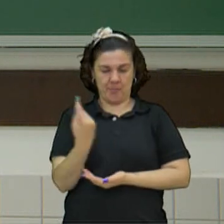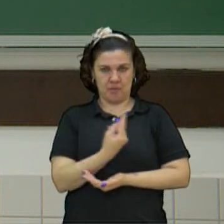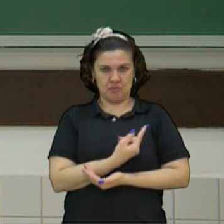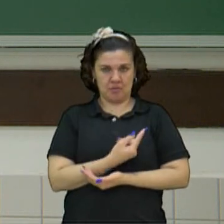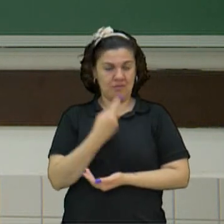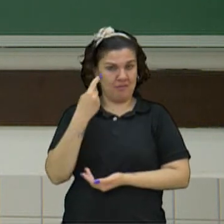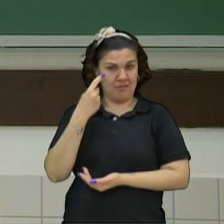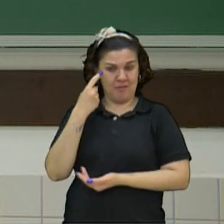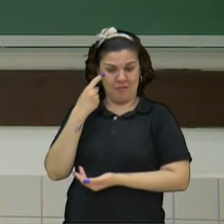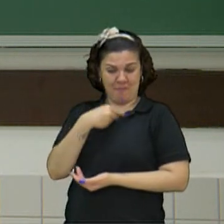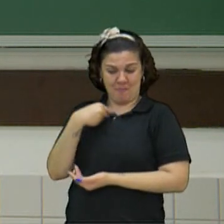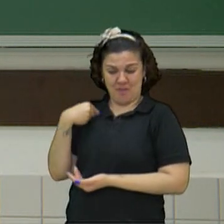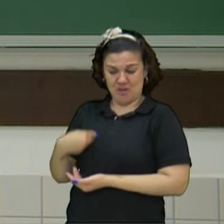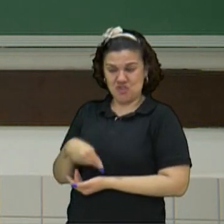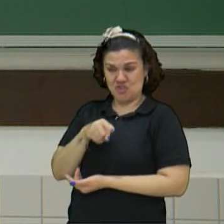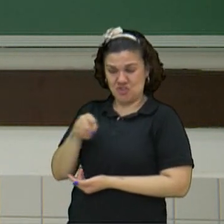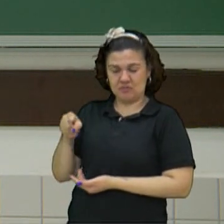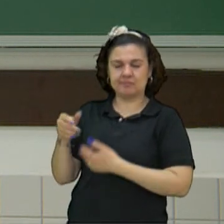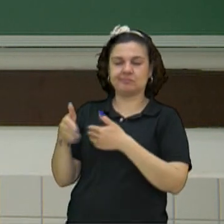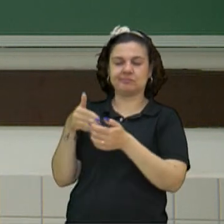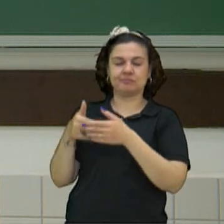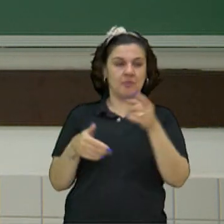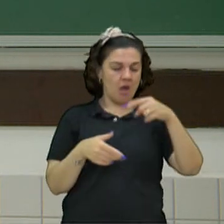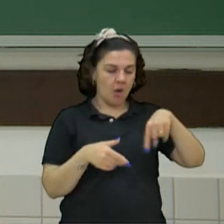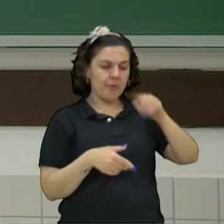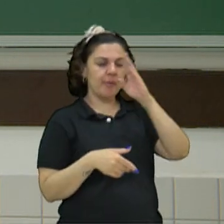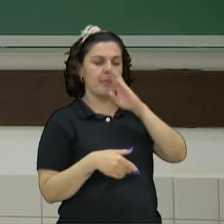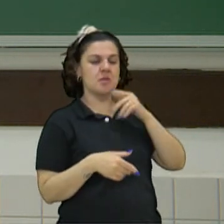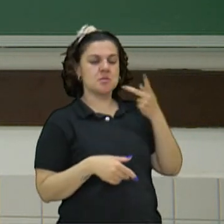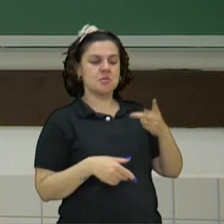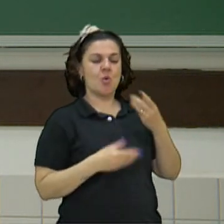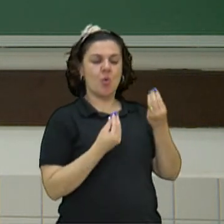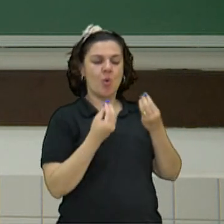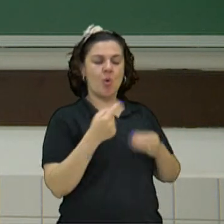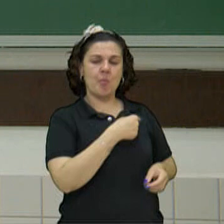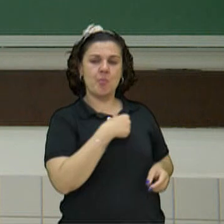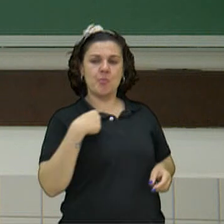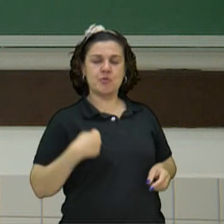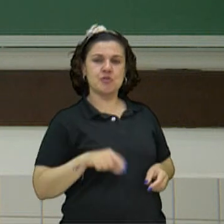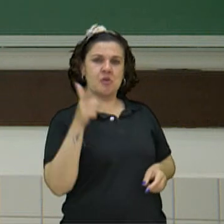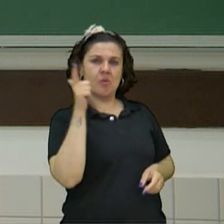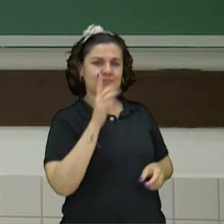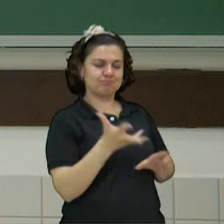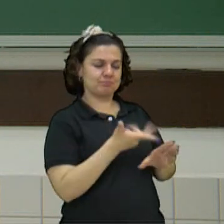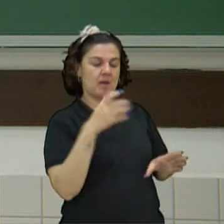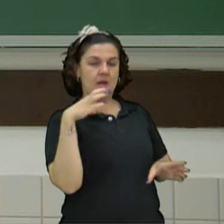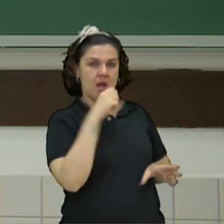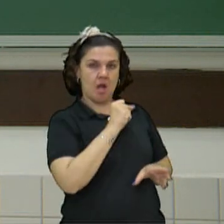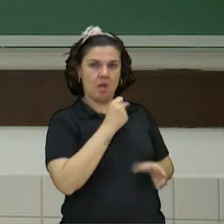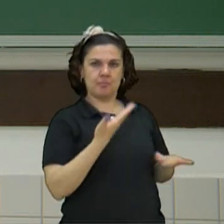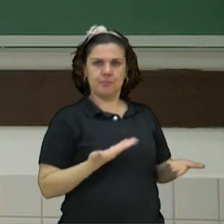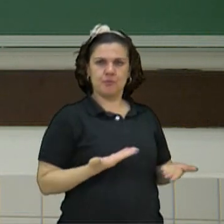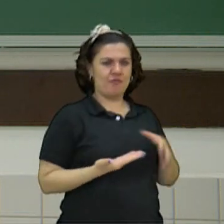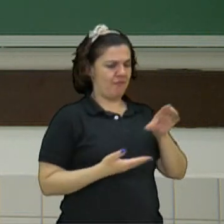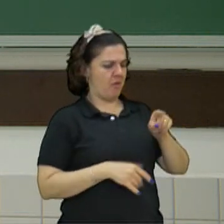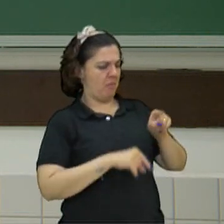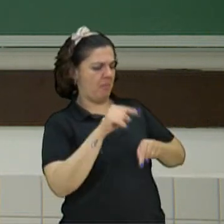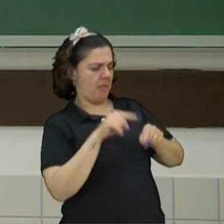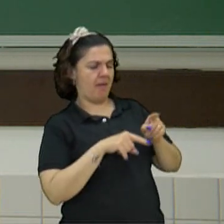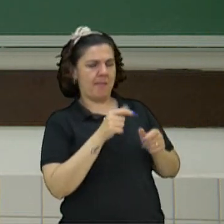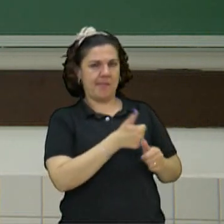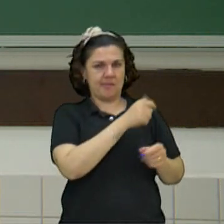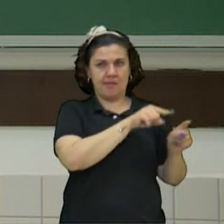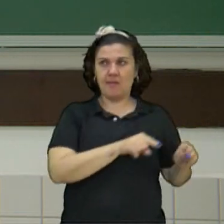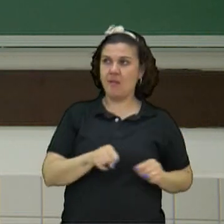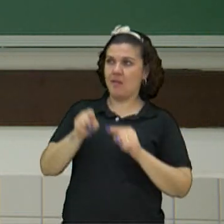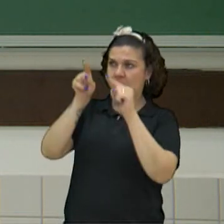chineses não. A coisa errada é para nós. O que está acontecendo? Como é que os chineses conseguem fazer isso? Vir aqui buscar a matéria-prima,